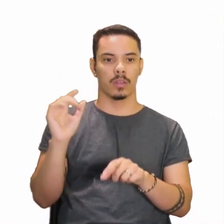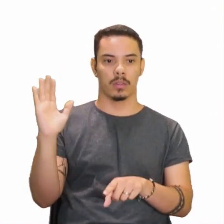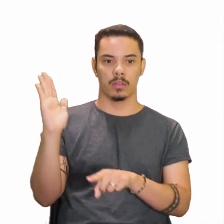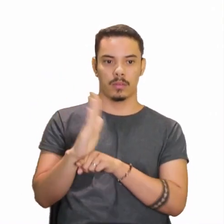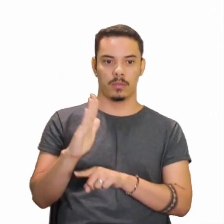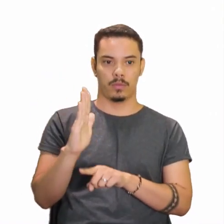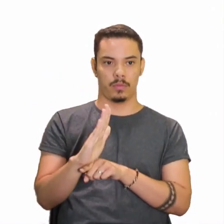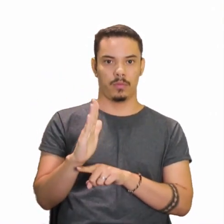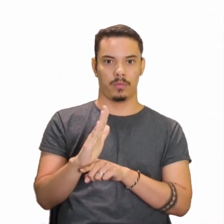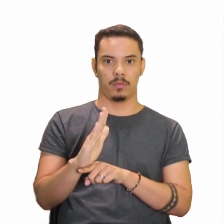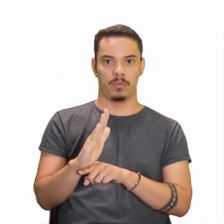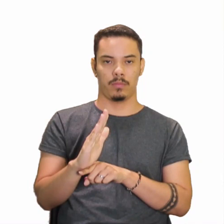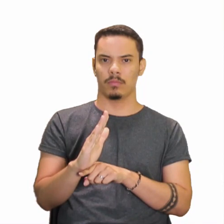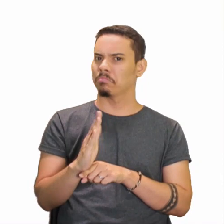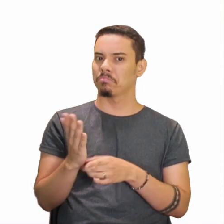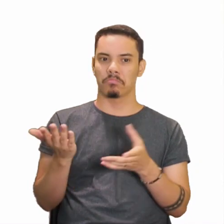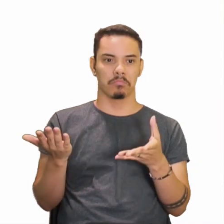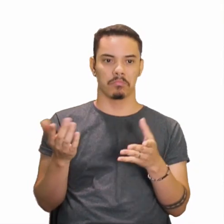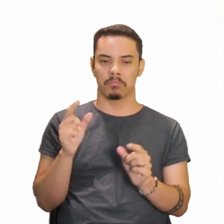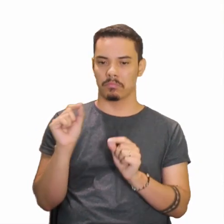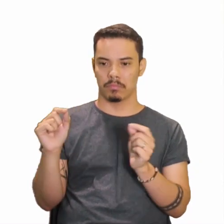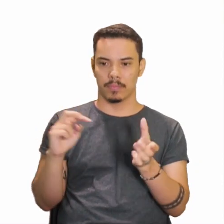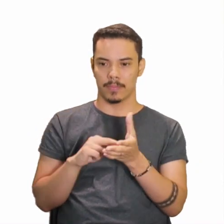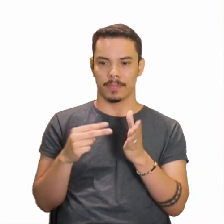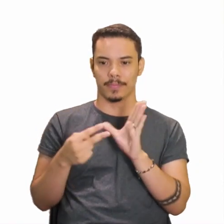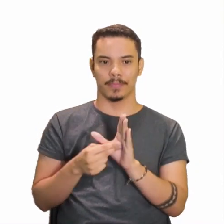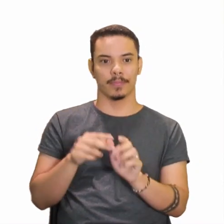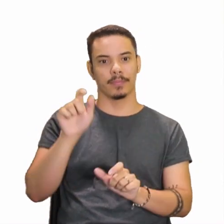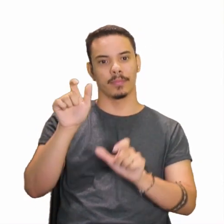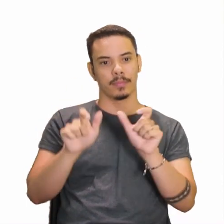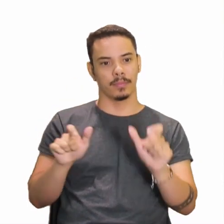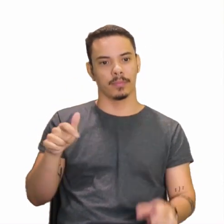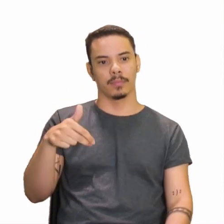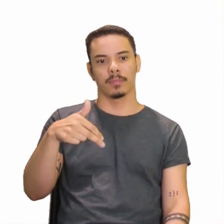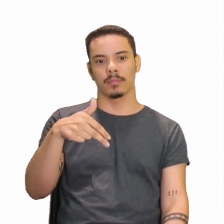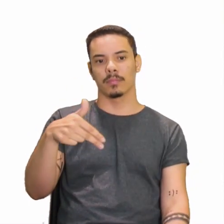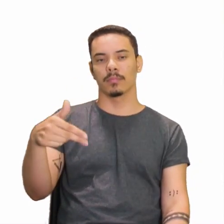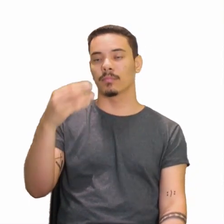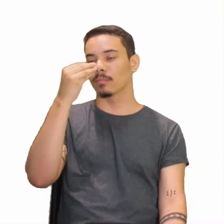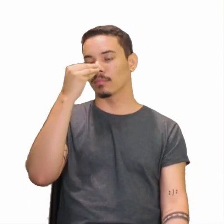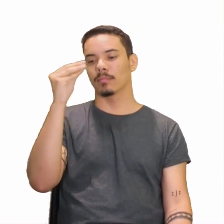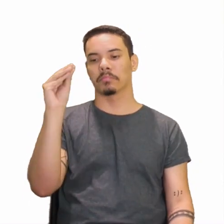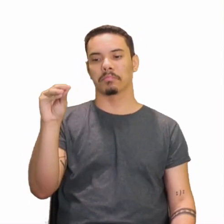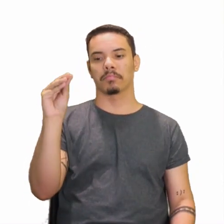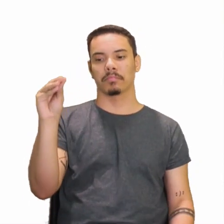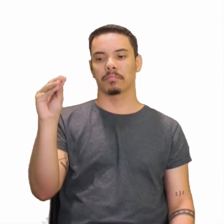ajudar. O que acontece? As pessoas passam, caminham, não estão nem...